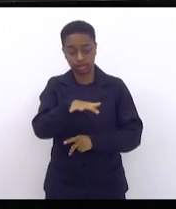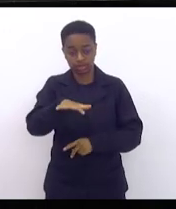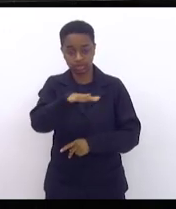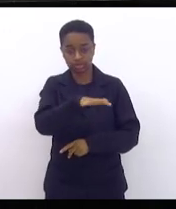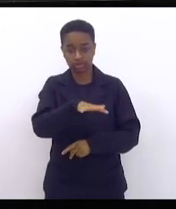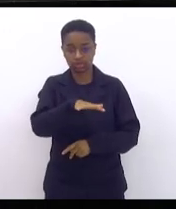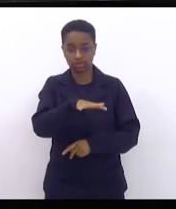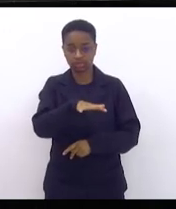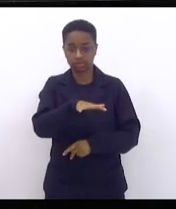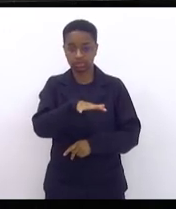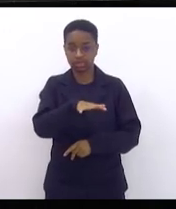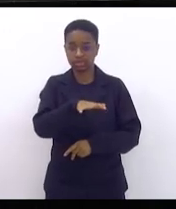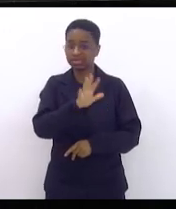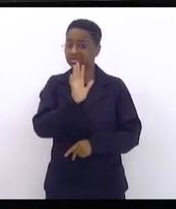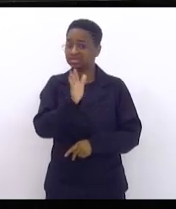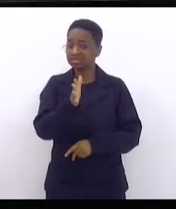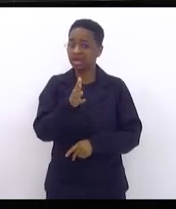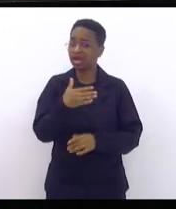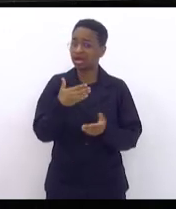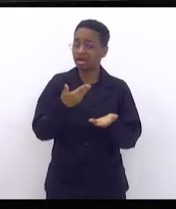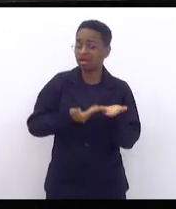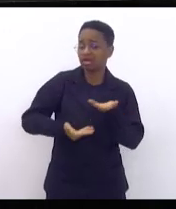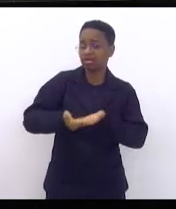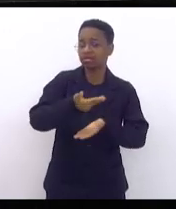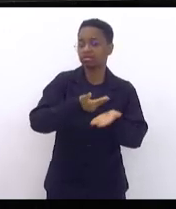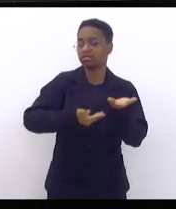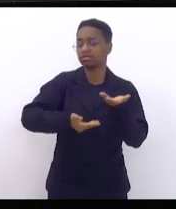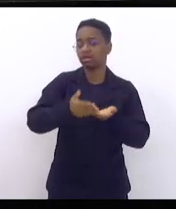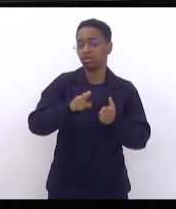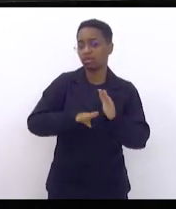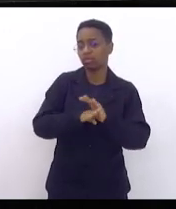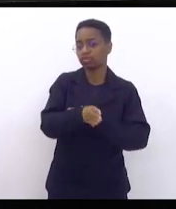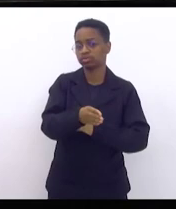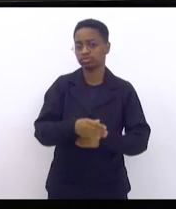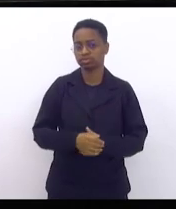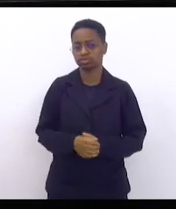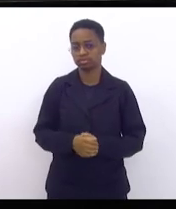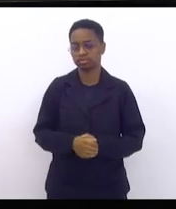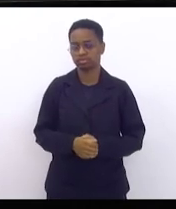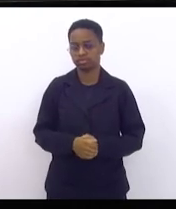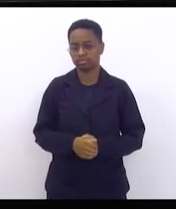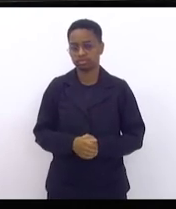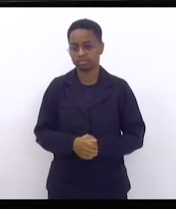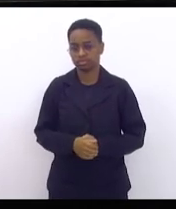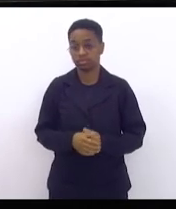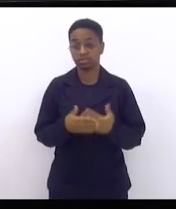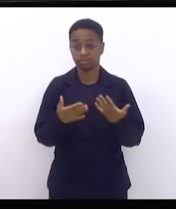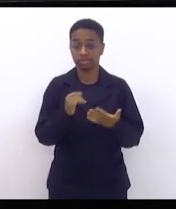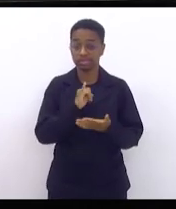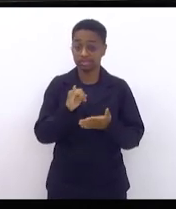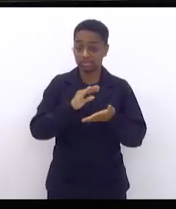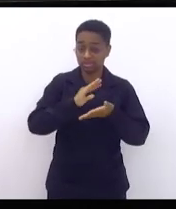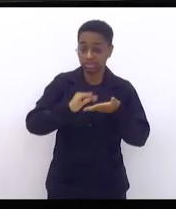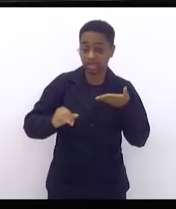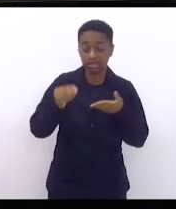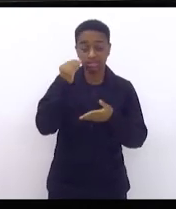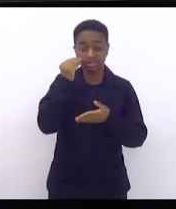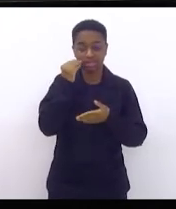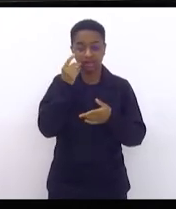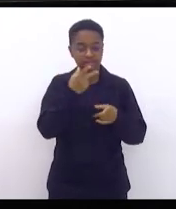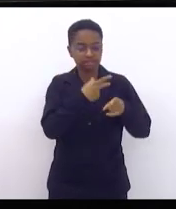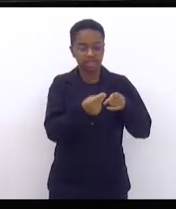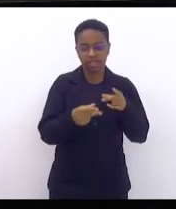já tem esse convívio familiar quando tiraram e tentaram fazer um ganha ganha